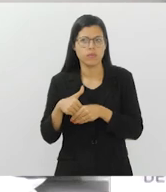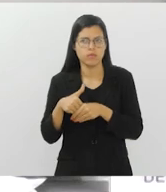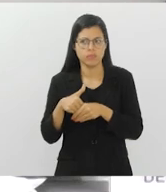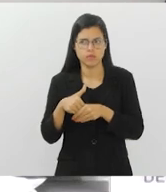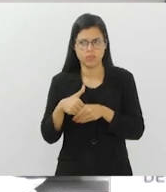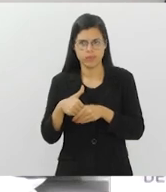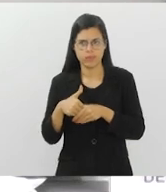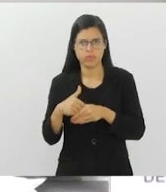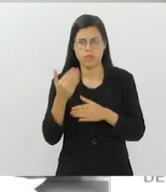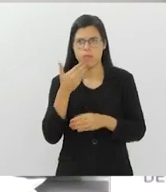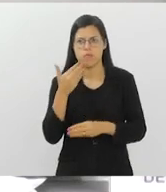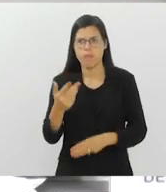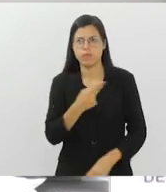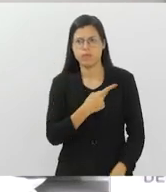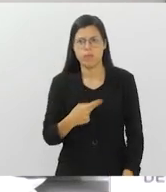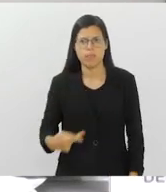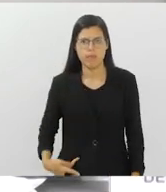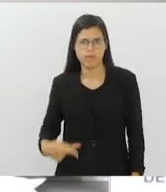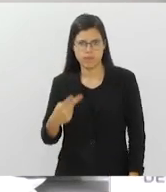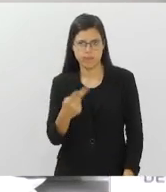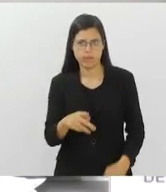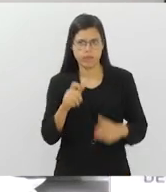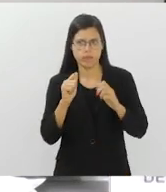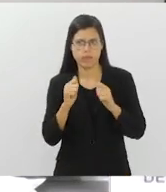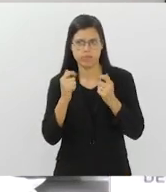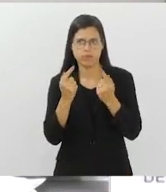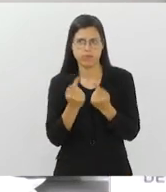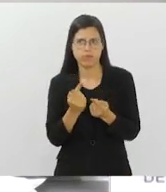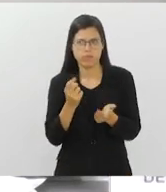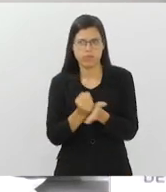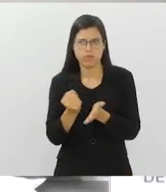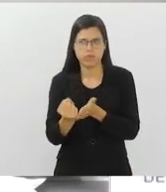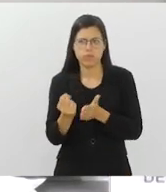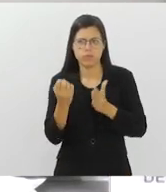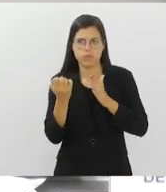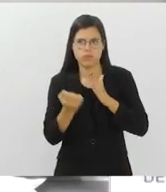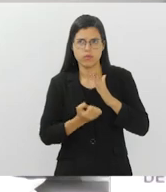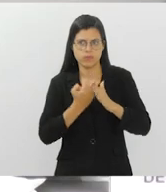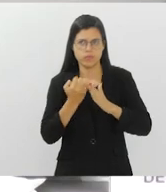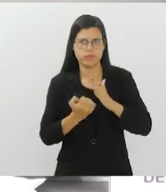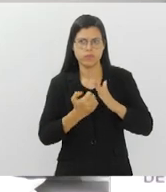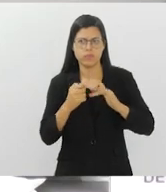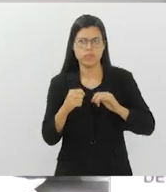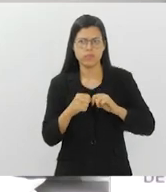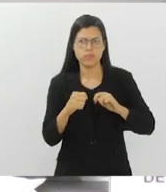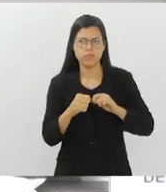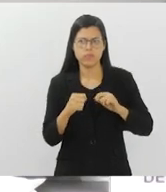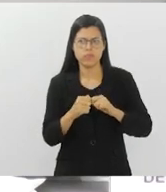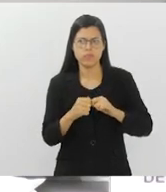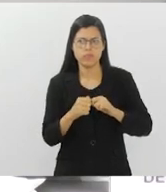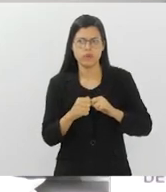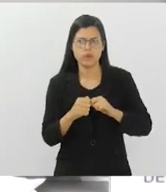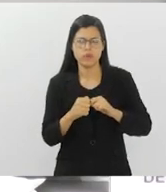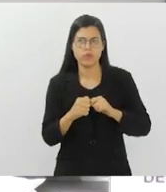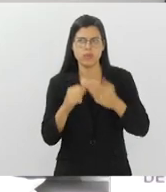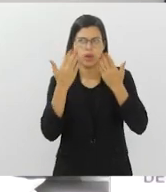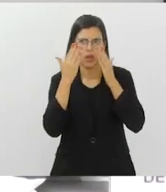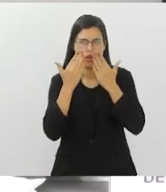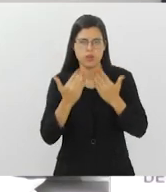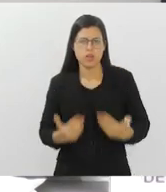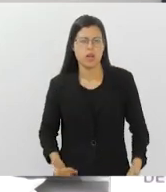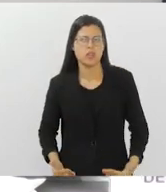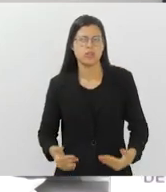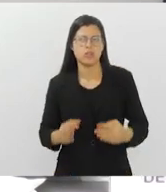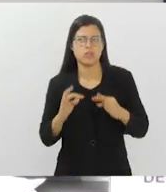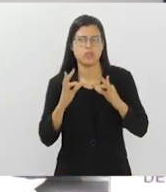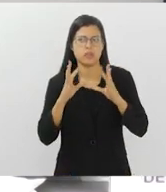peça ao presidente da casa para que contrate uma empresa para fazer auditoria em todo esse balanço financeiro. Agora